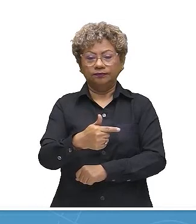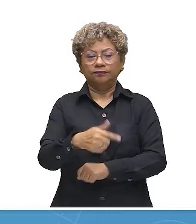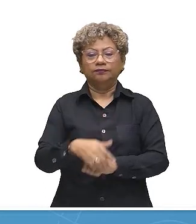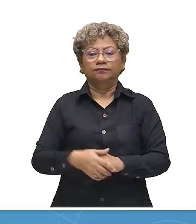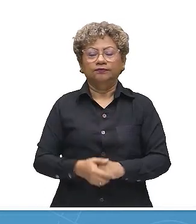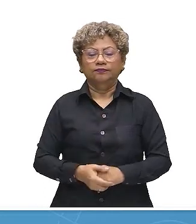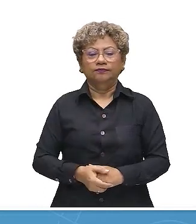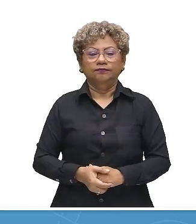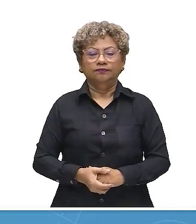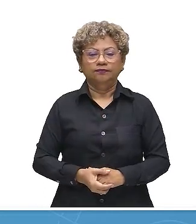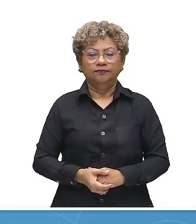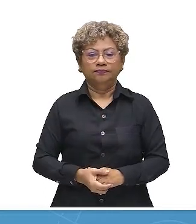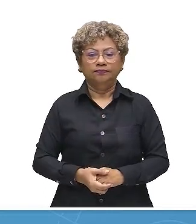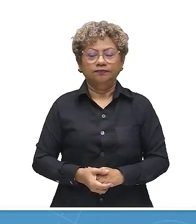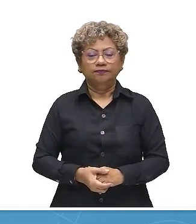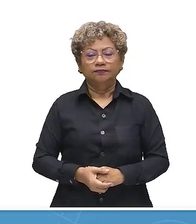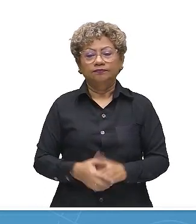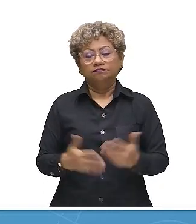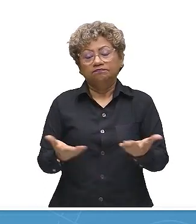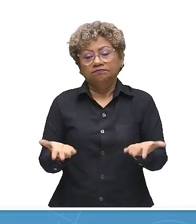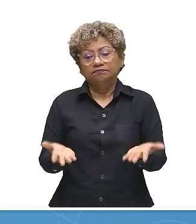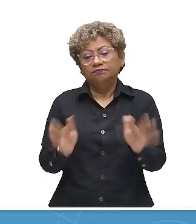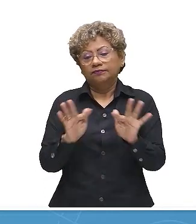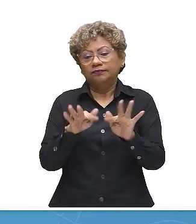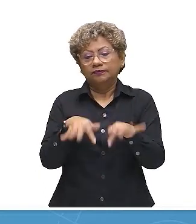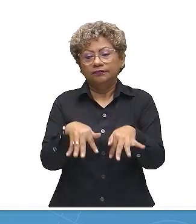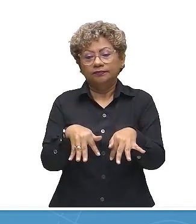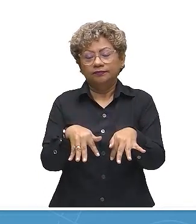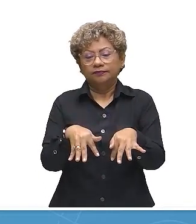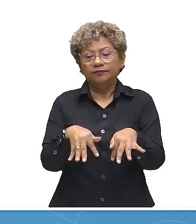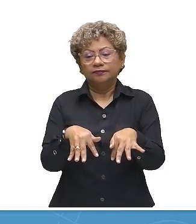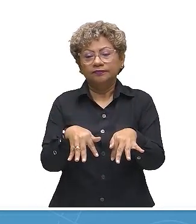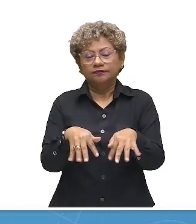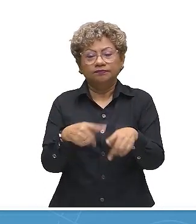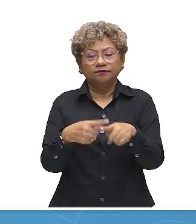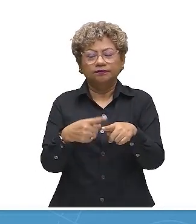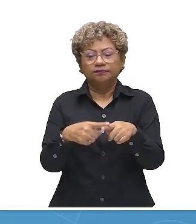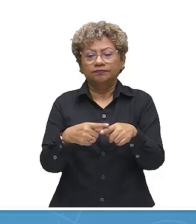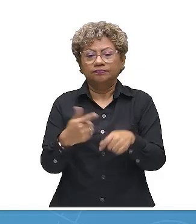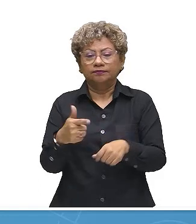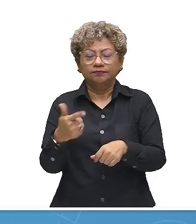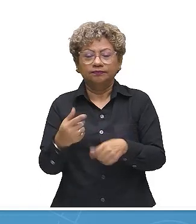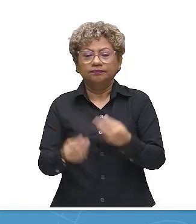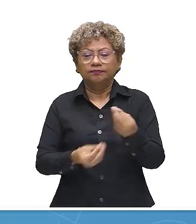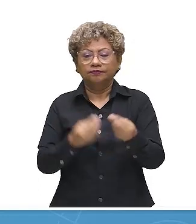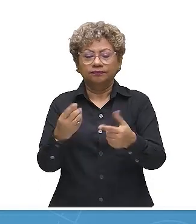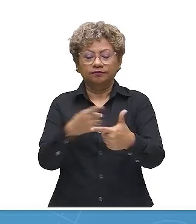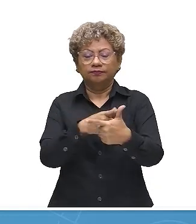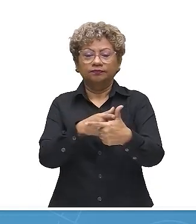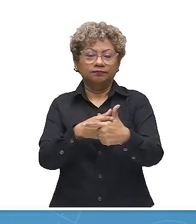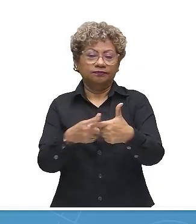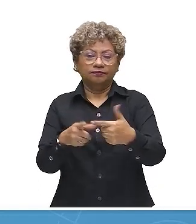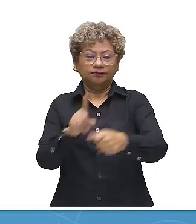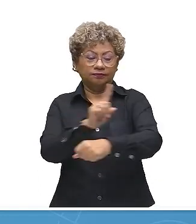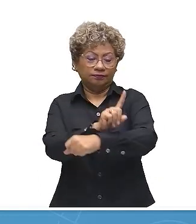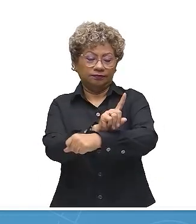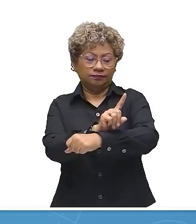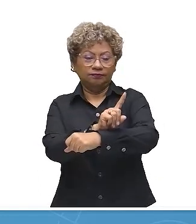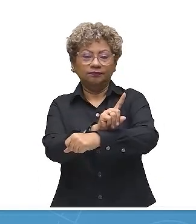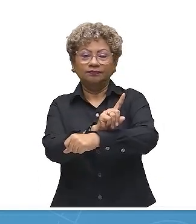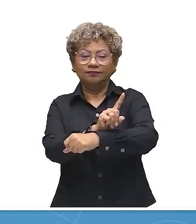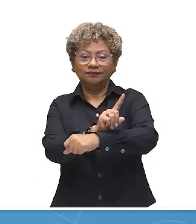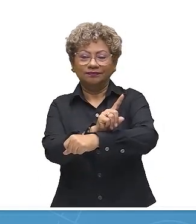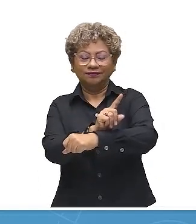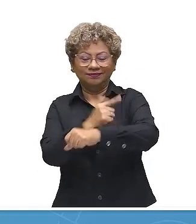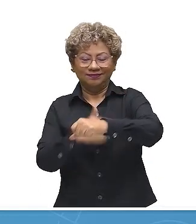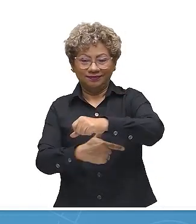o numerador e o denominador, por um mesmo número. Não consigo mais fazer essa divisão por um mesmo número, porque lembram